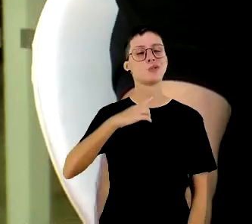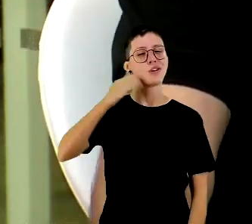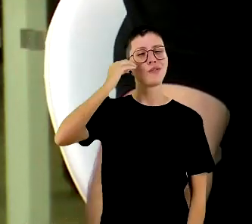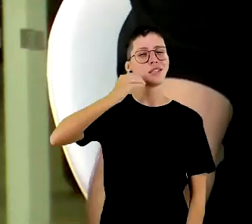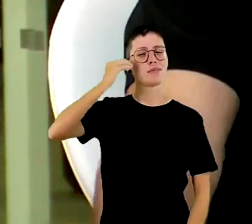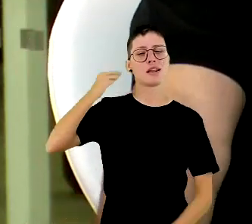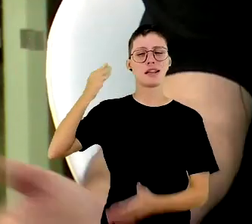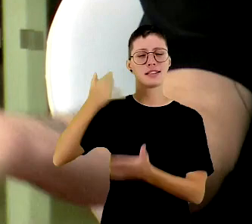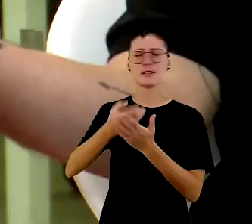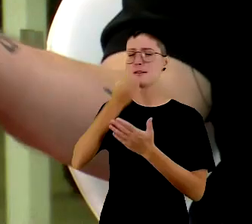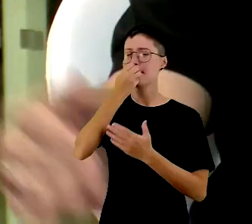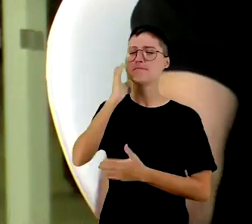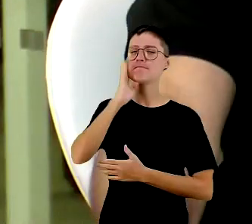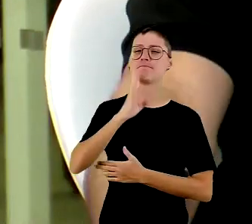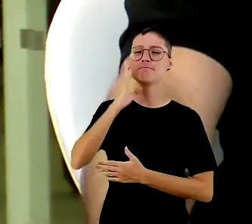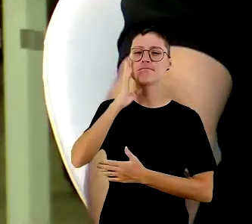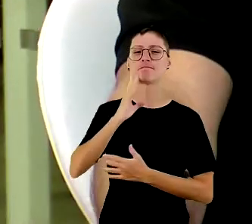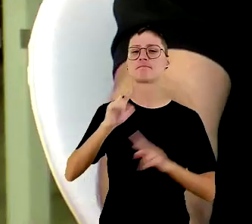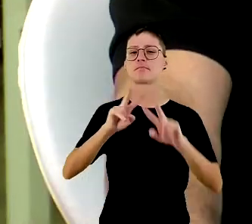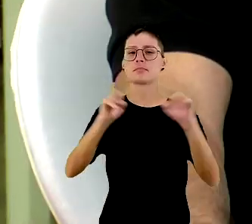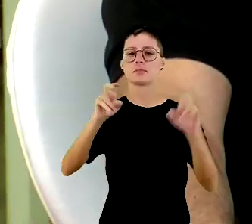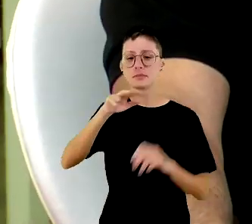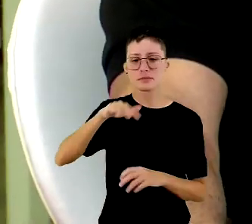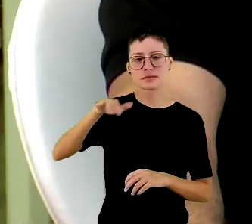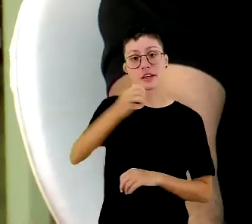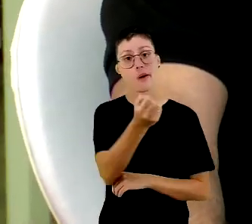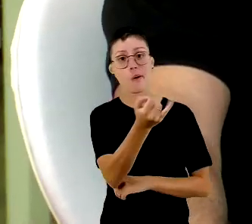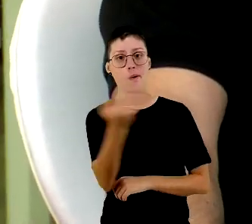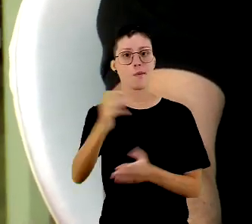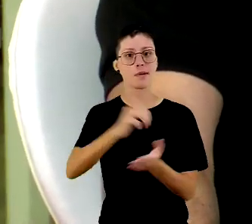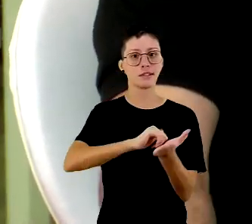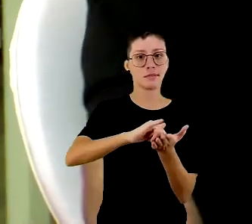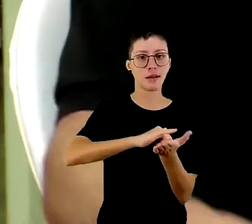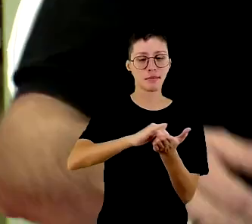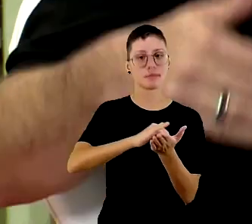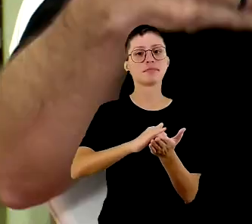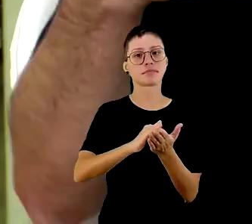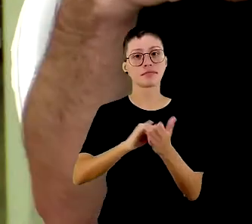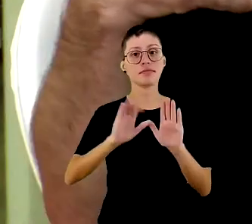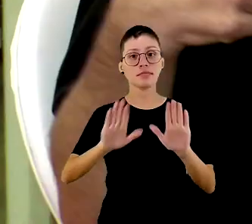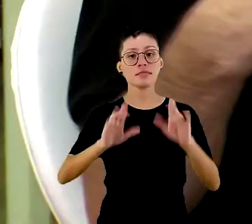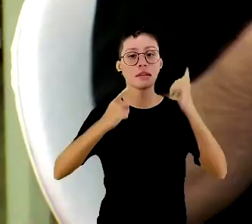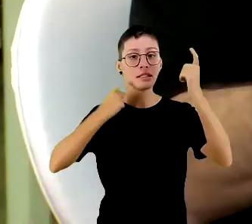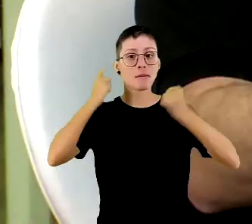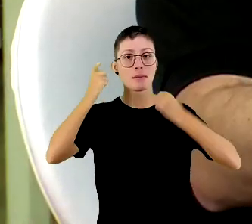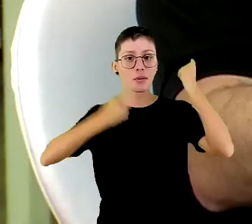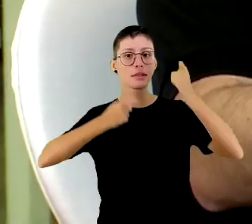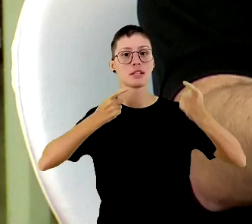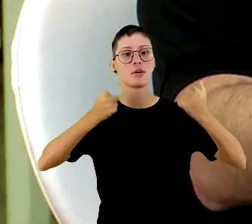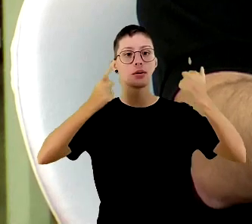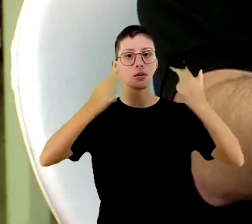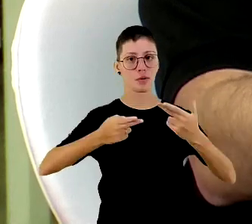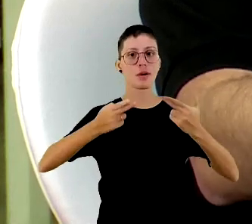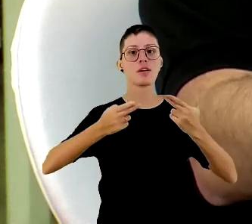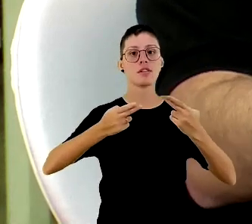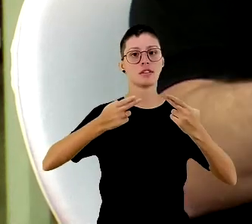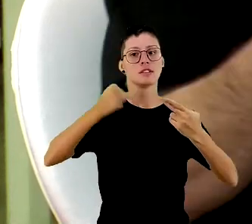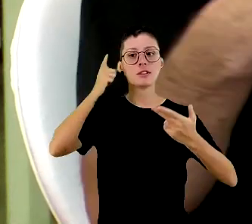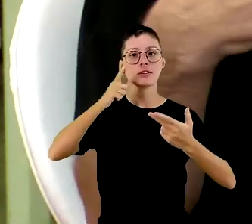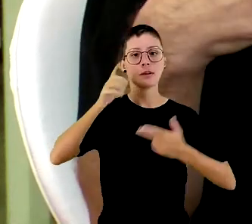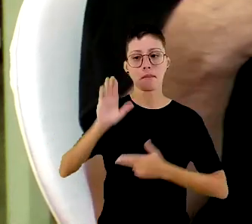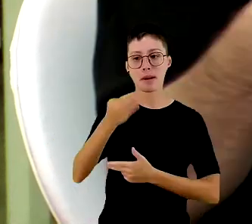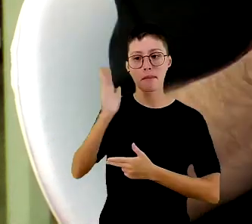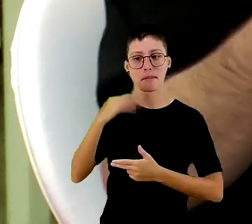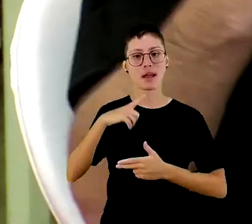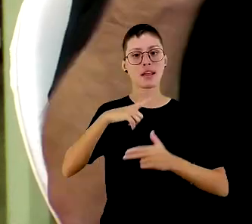legal no investimento de algumas startups, né? E a preocupação de das startups passarem por requisitos básicos